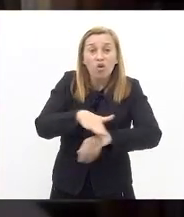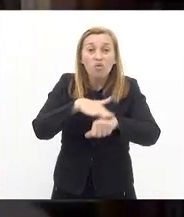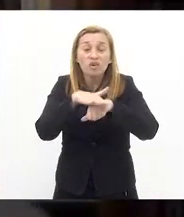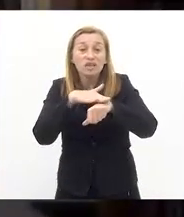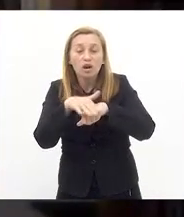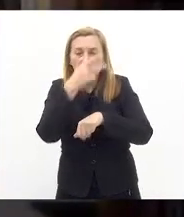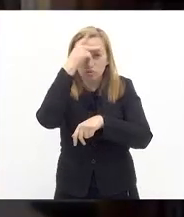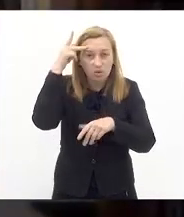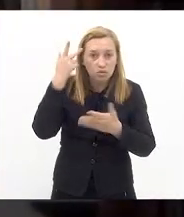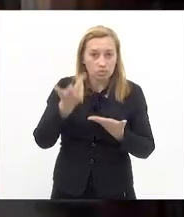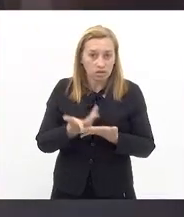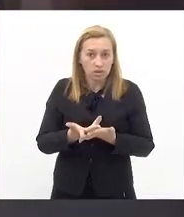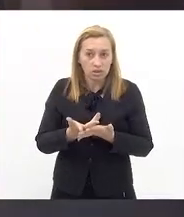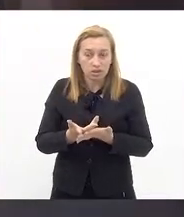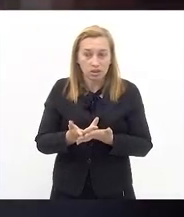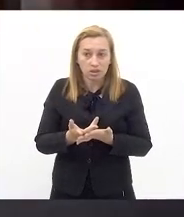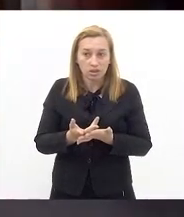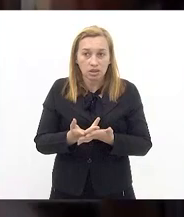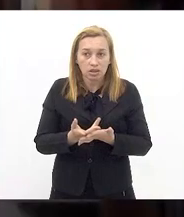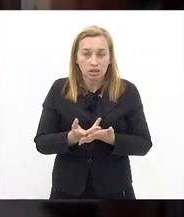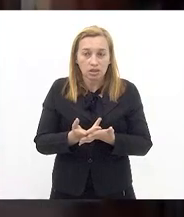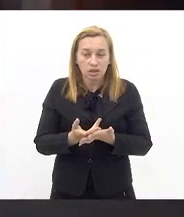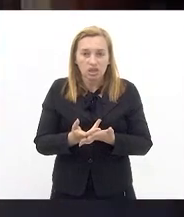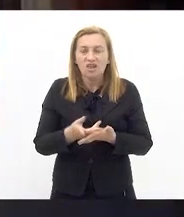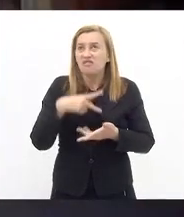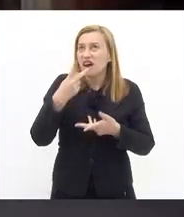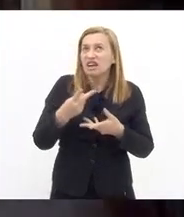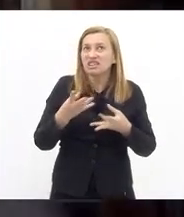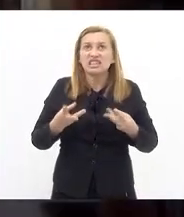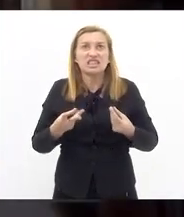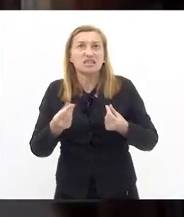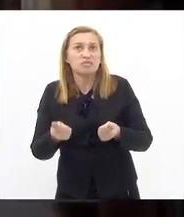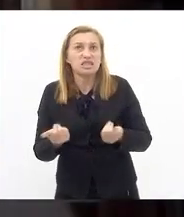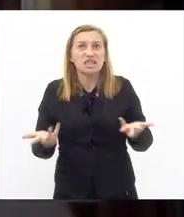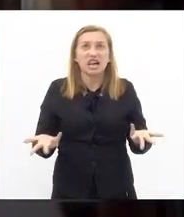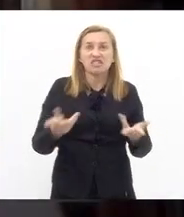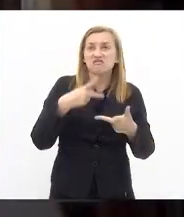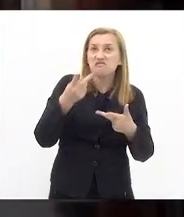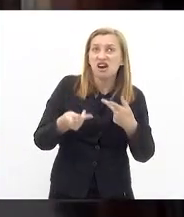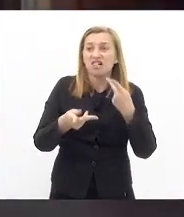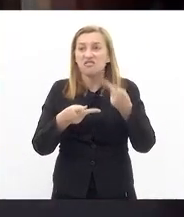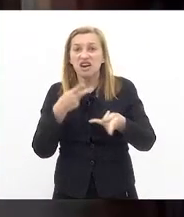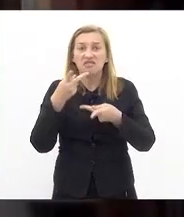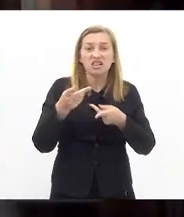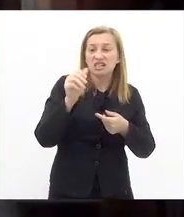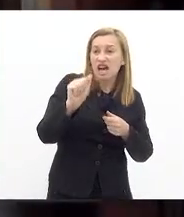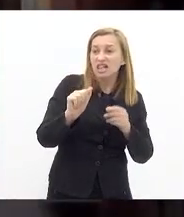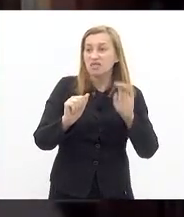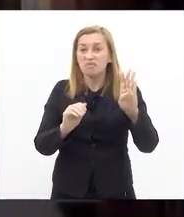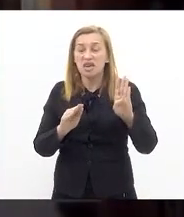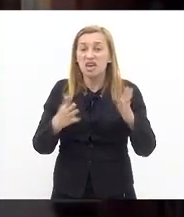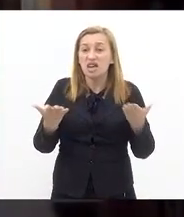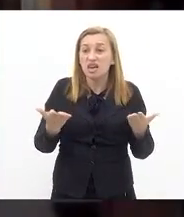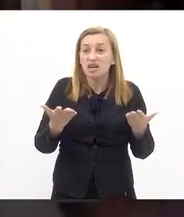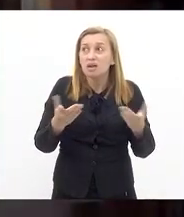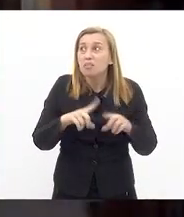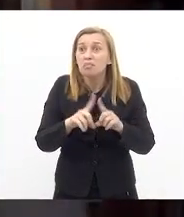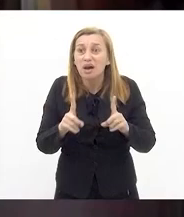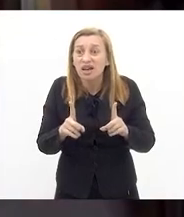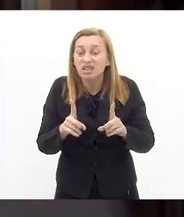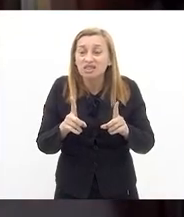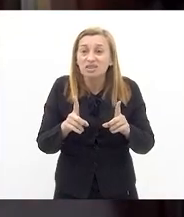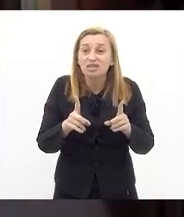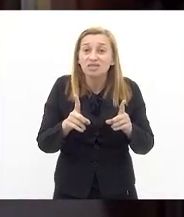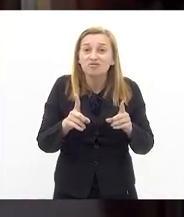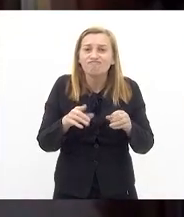pessoas. Se fala tanto em sensibilidade, se fala tanto nisto, mas não, parece que